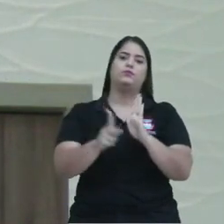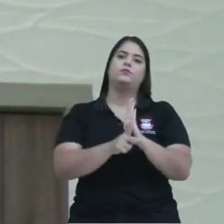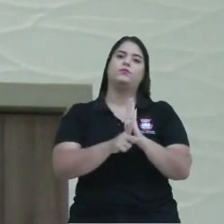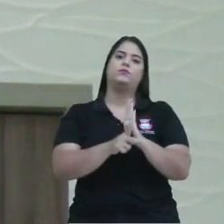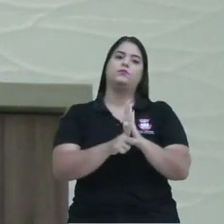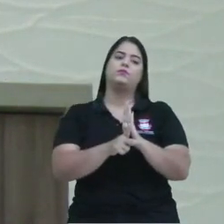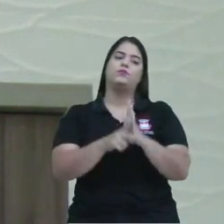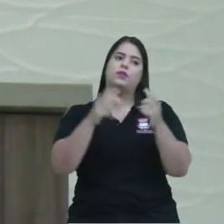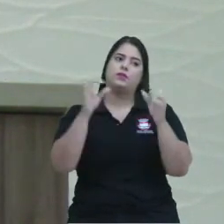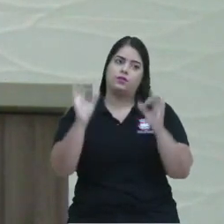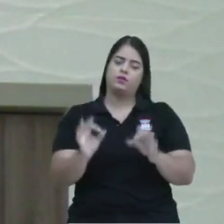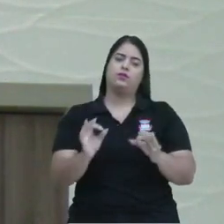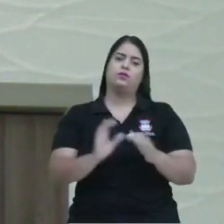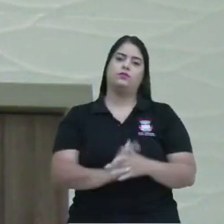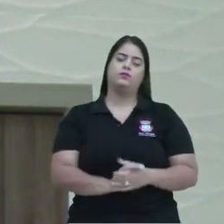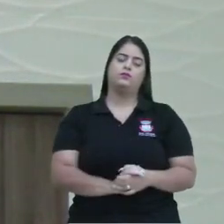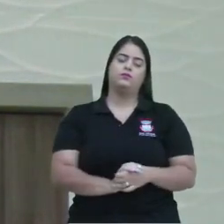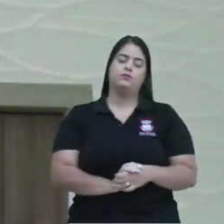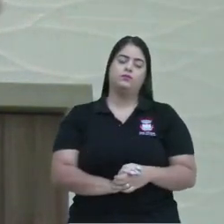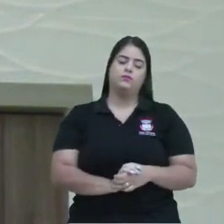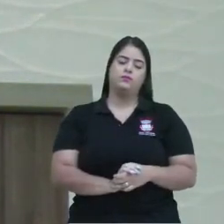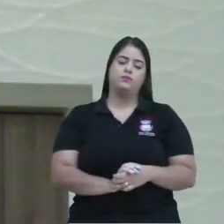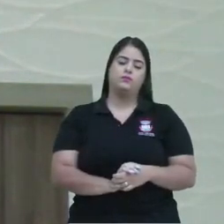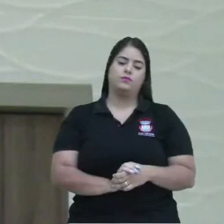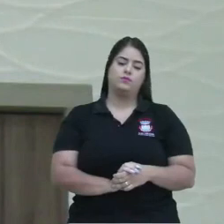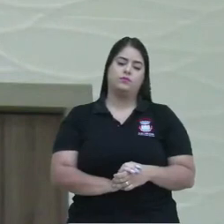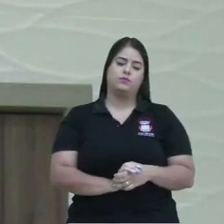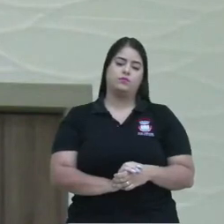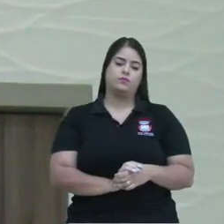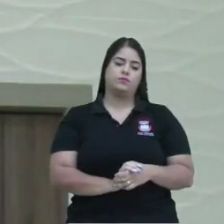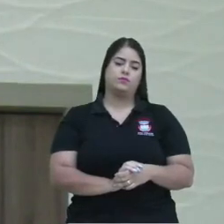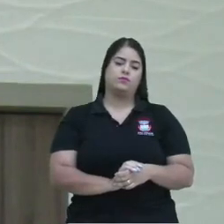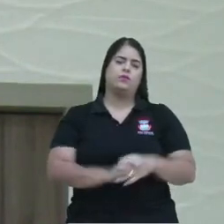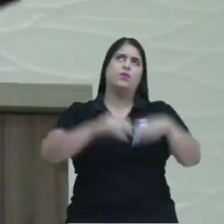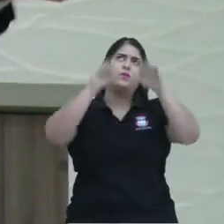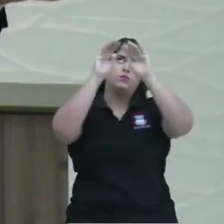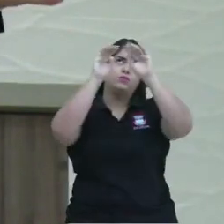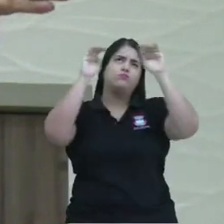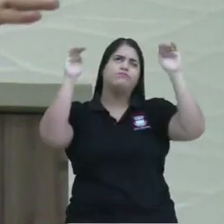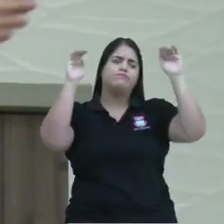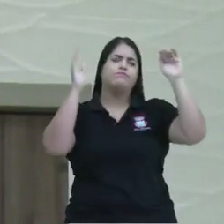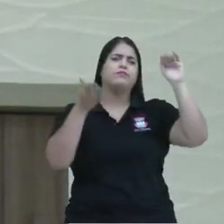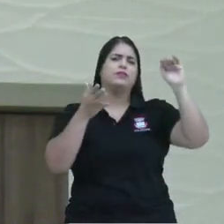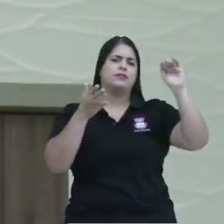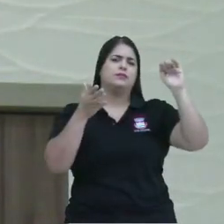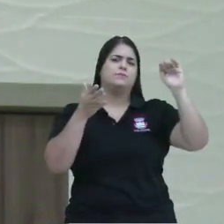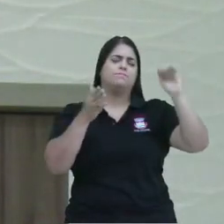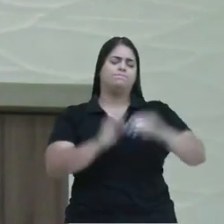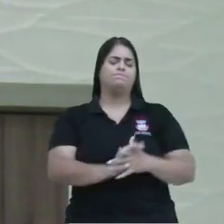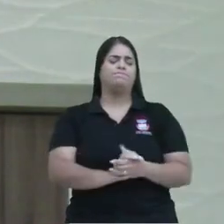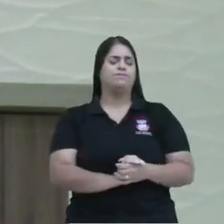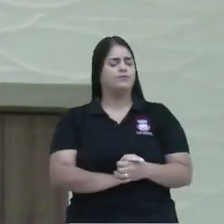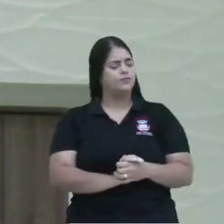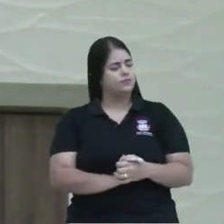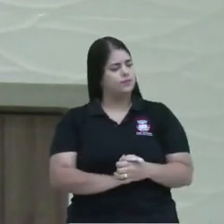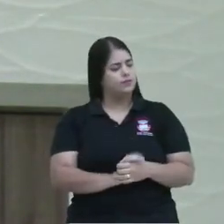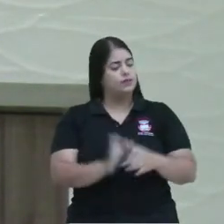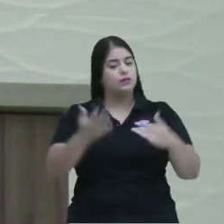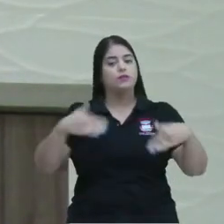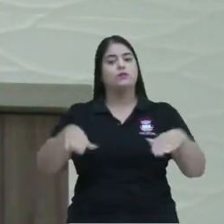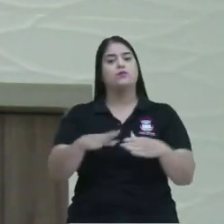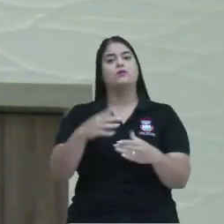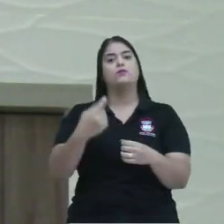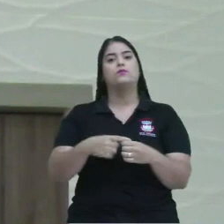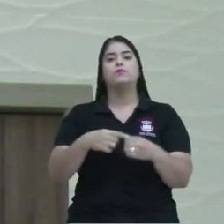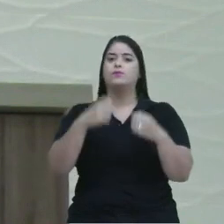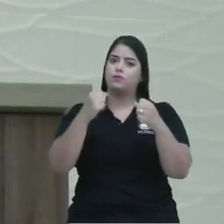seja mudado. Como se diz, no teto. Vocês vejam, foi isso daí. Tudo que o município pode